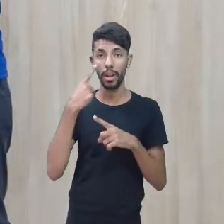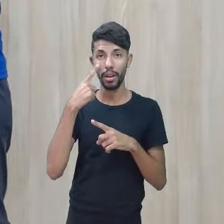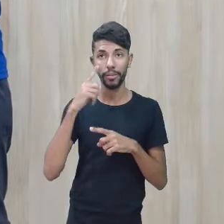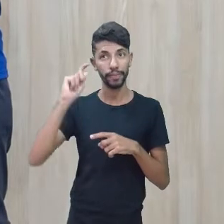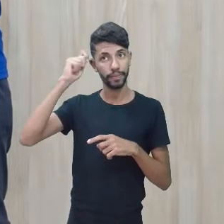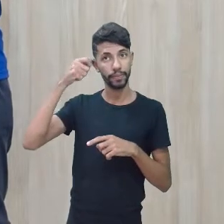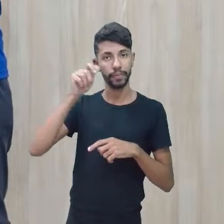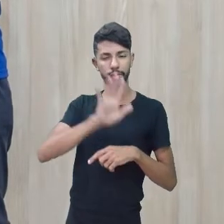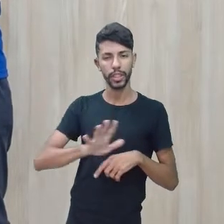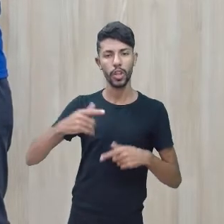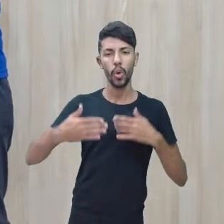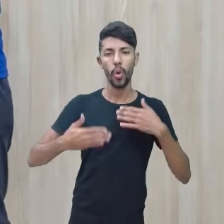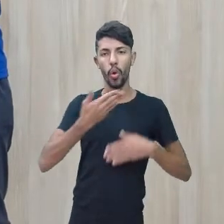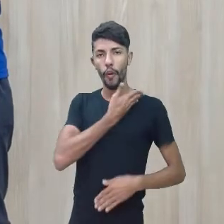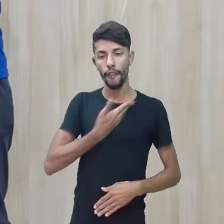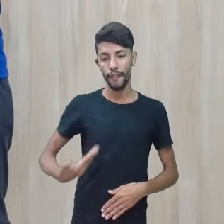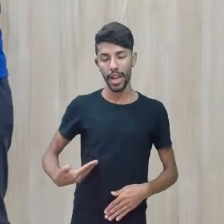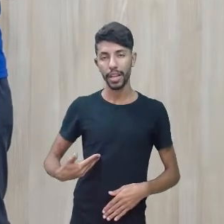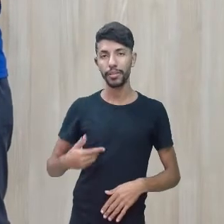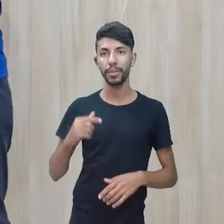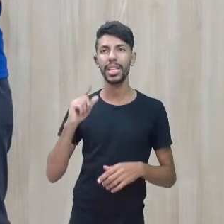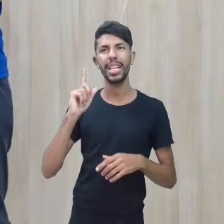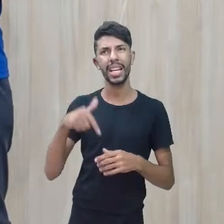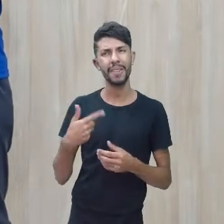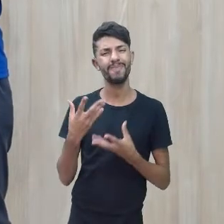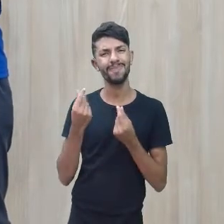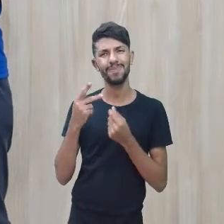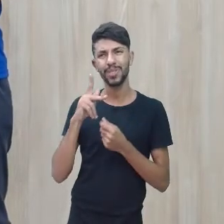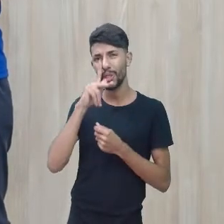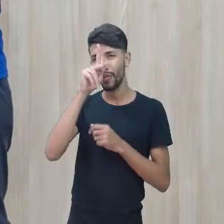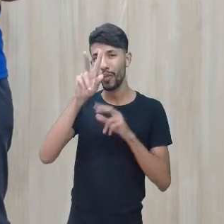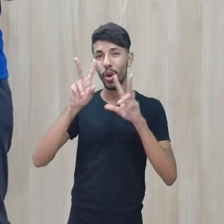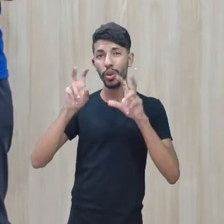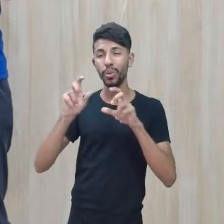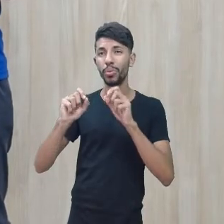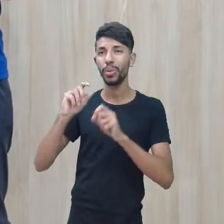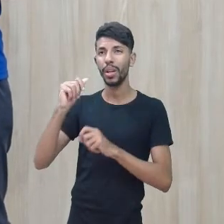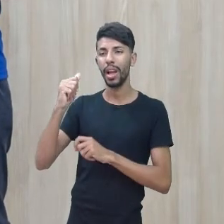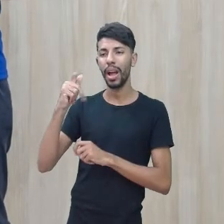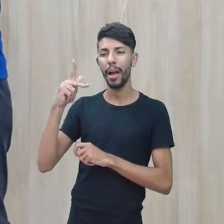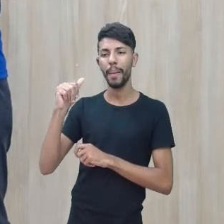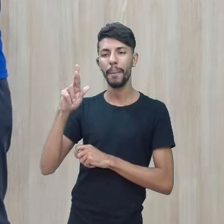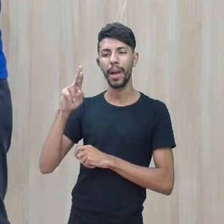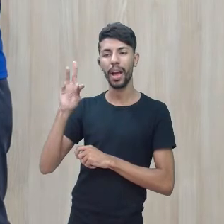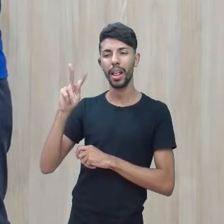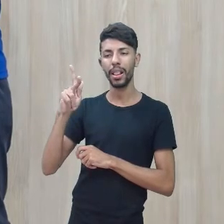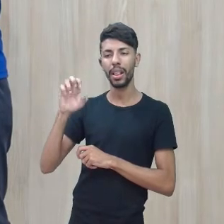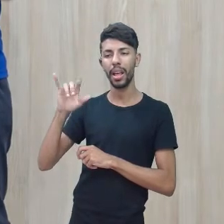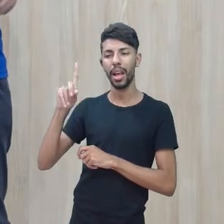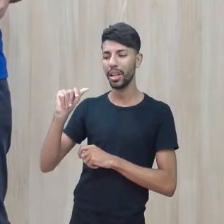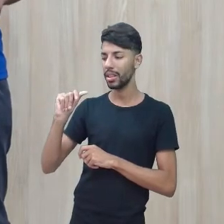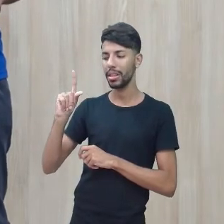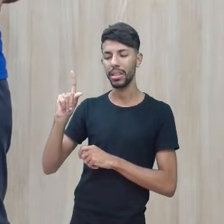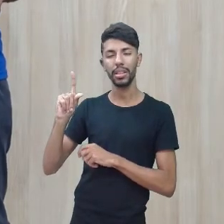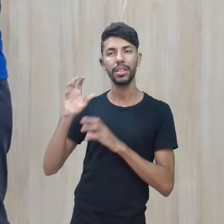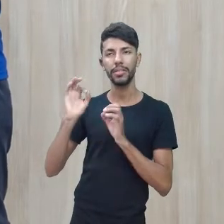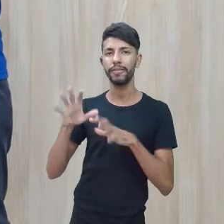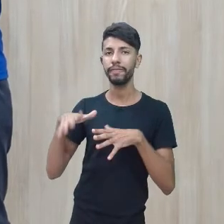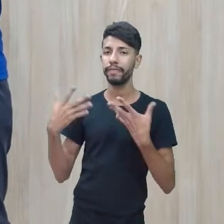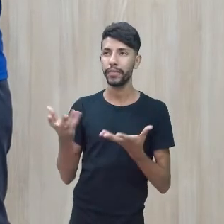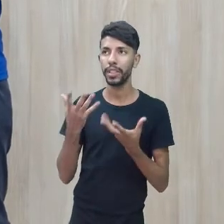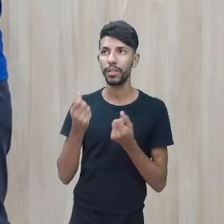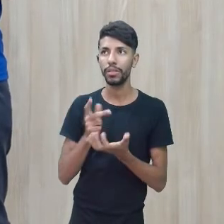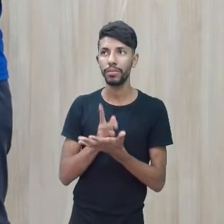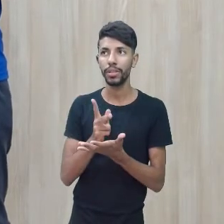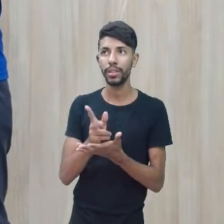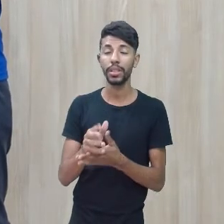questão do apartheid foi muito forte mesmo na África do Sul. E seguimos em frente. Professora